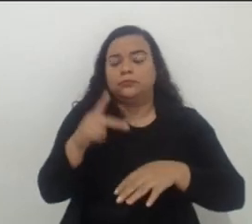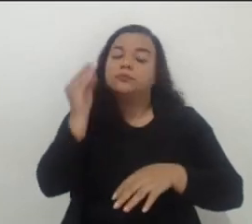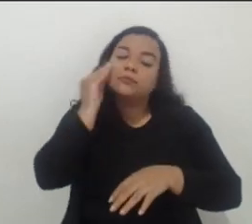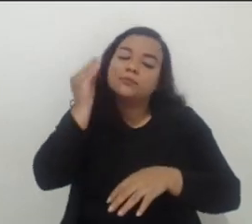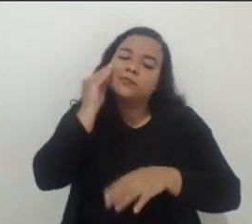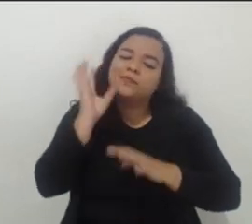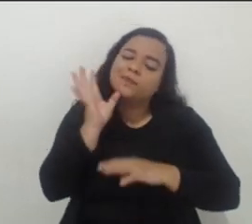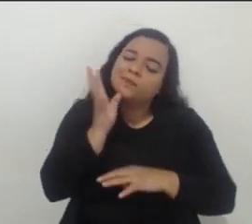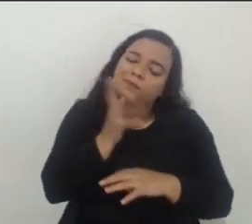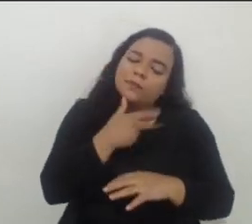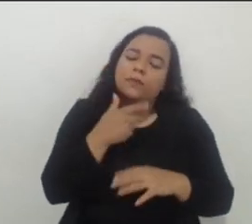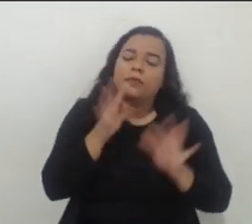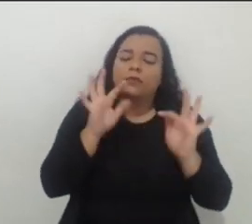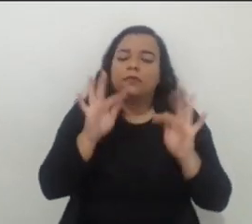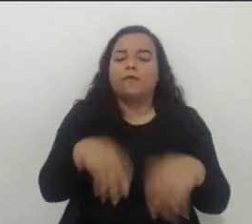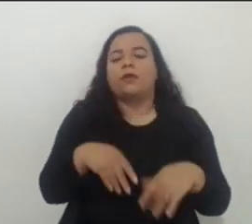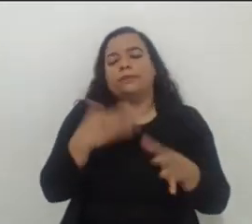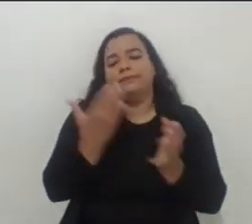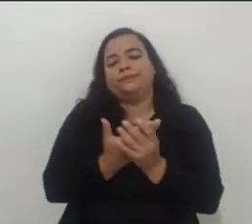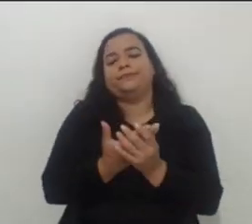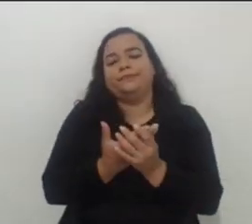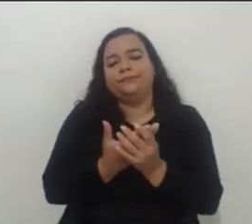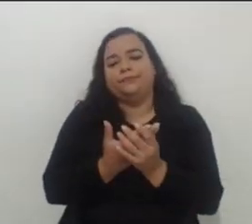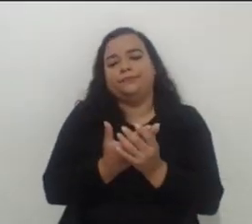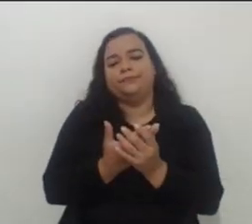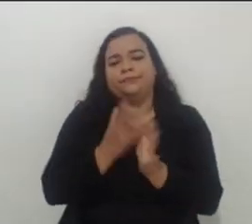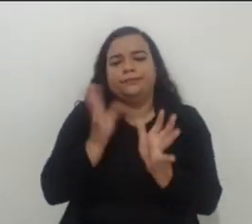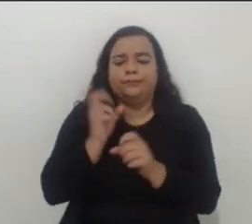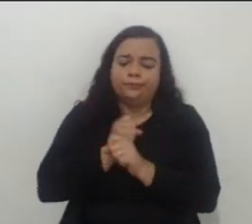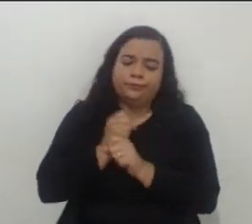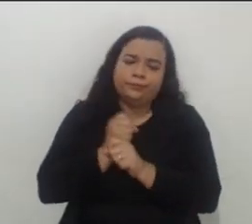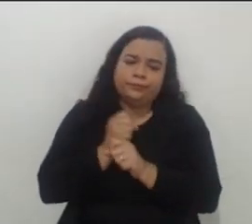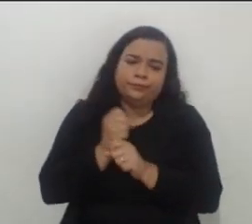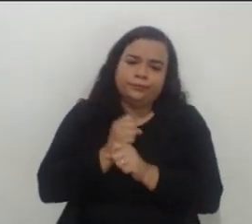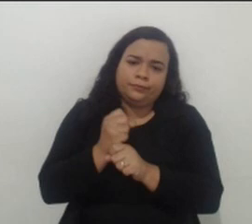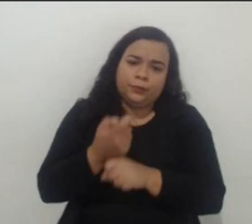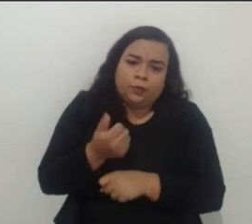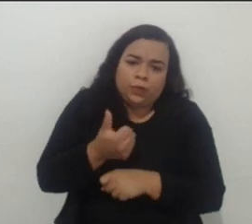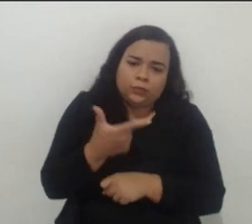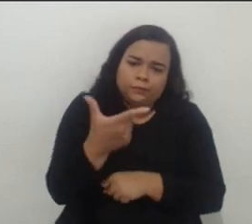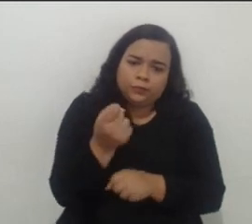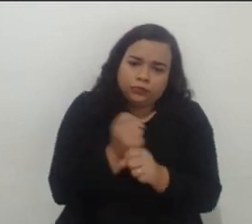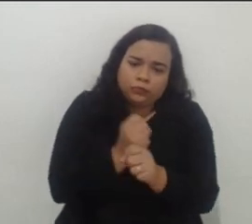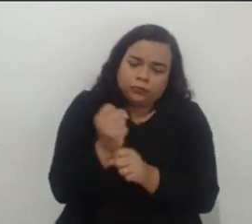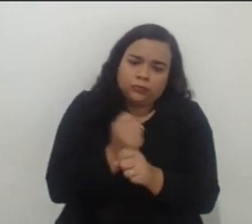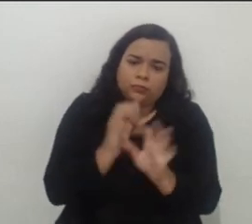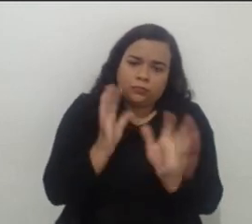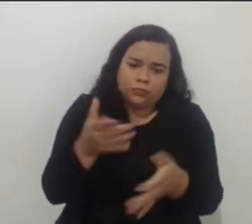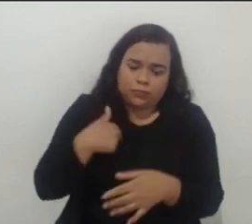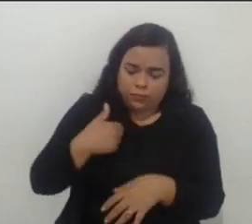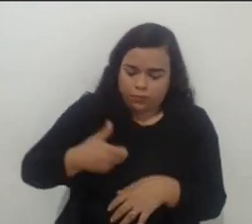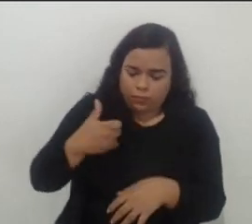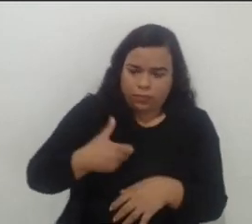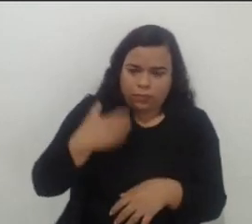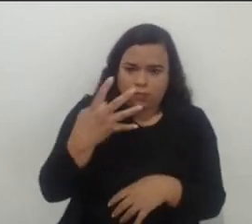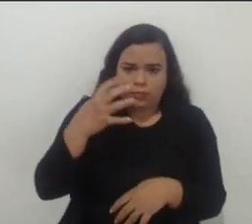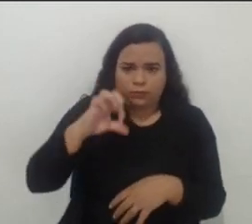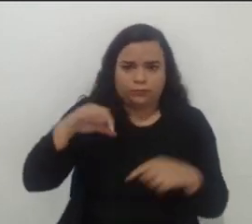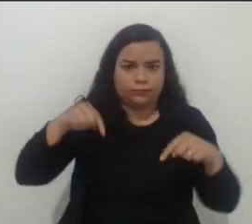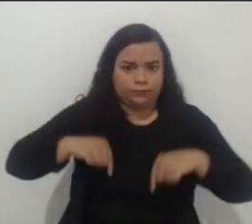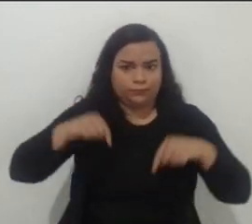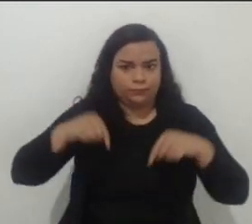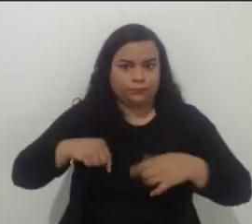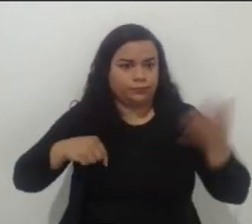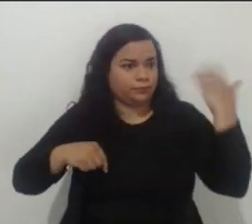de um processo que já vai fazer aí quase 2 décadas. Eu hoje estou com 49 anos, quando se iniciou esse processo eu